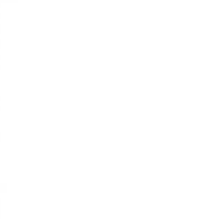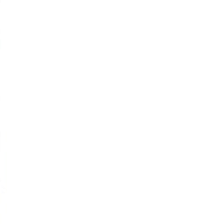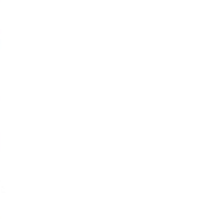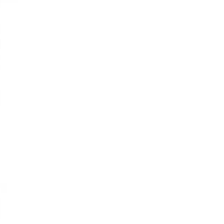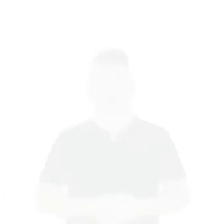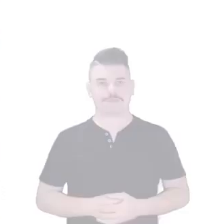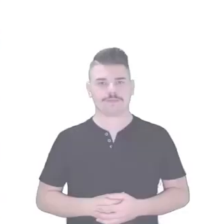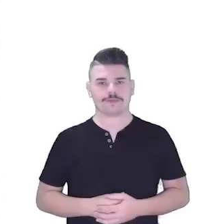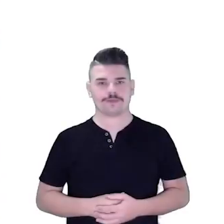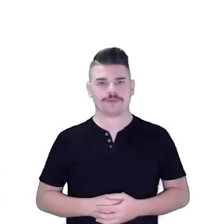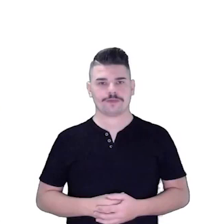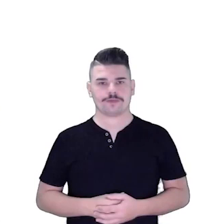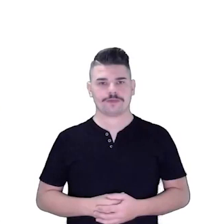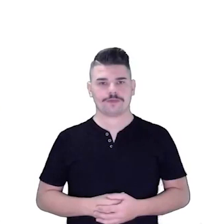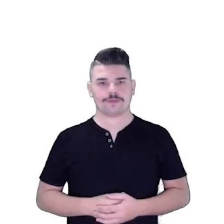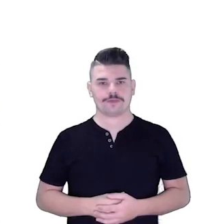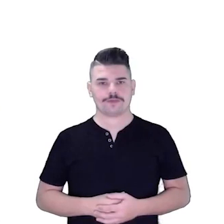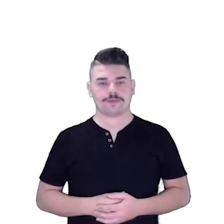identity.